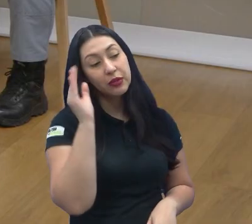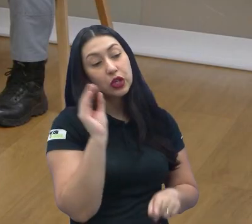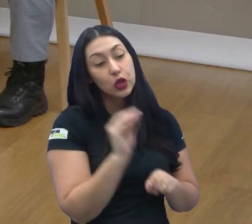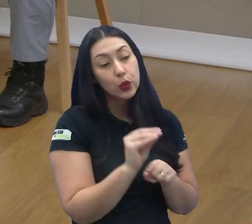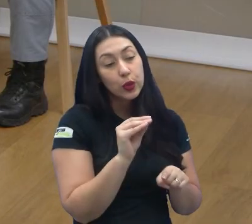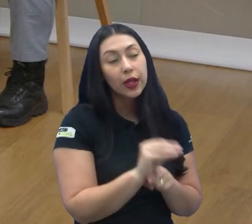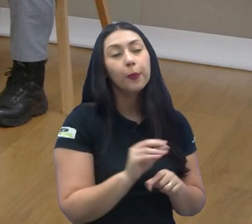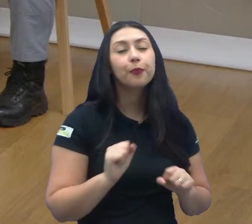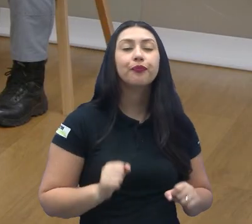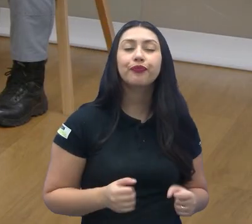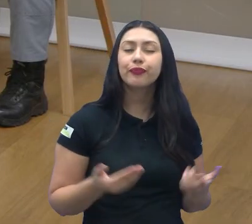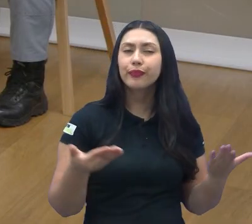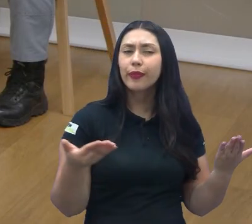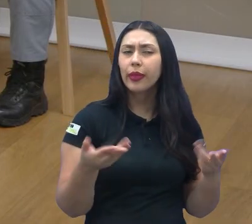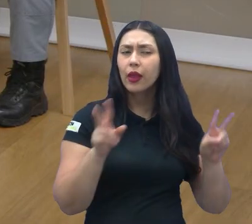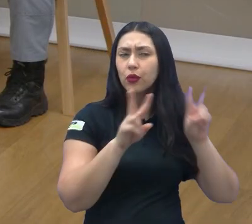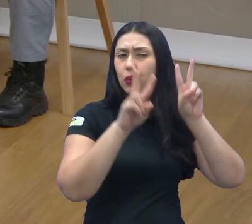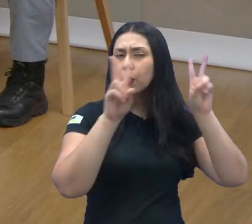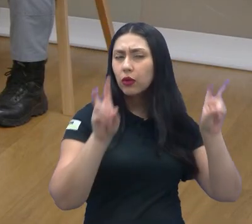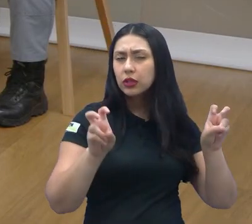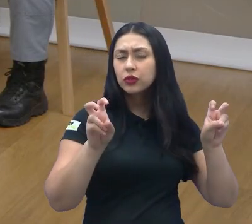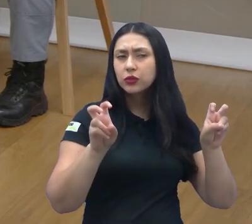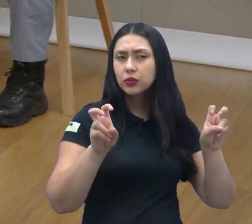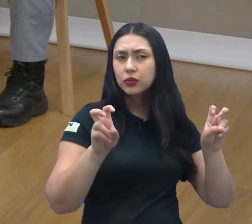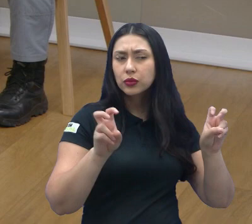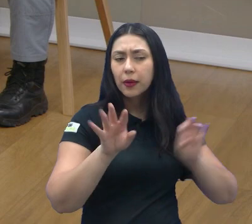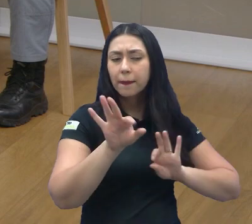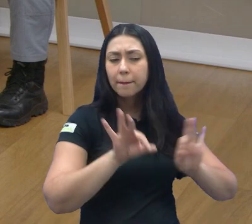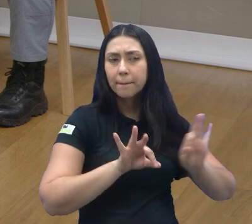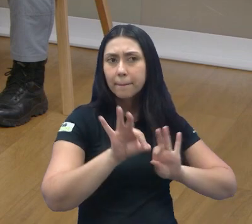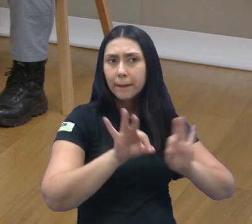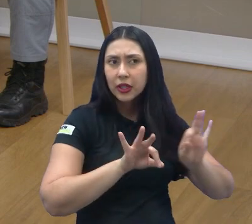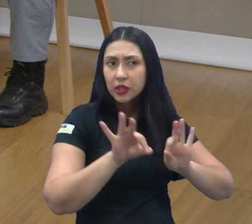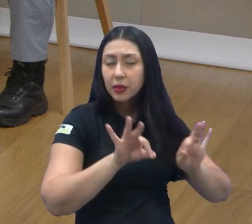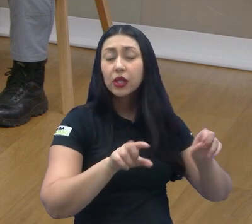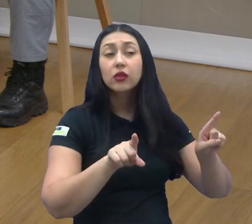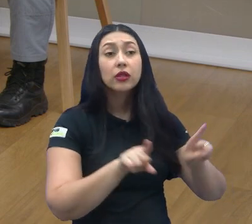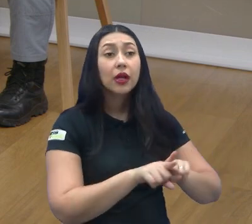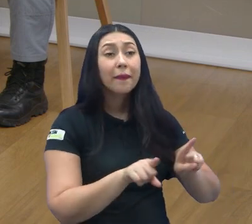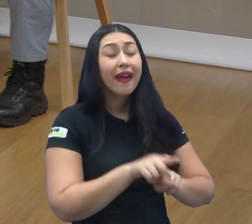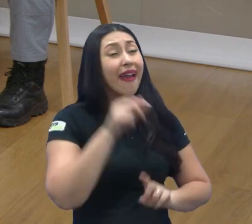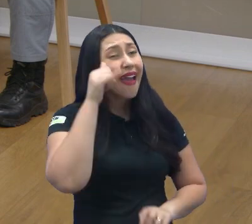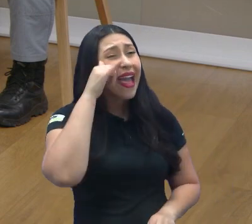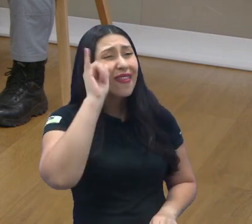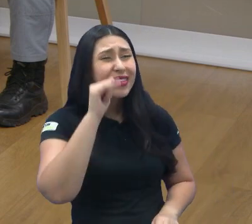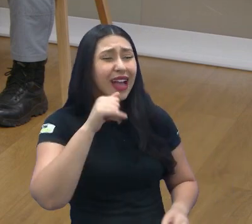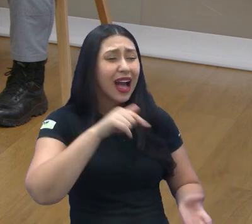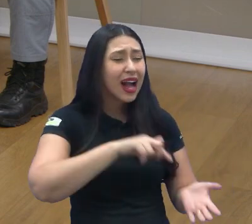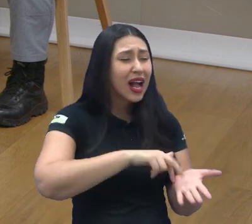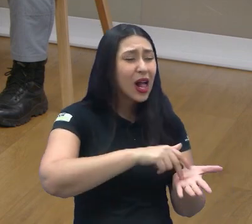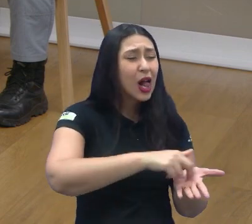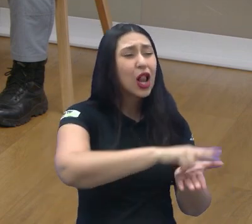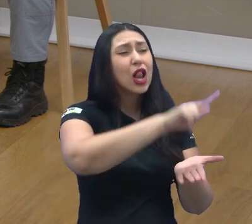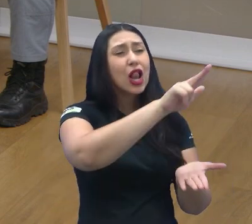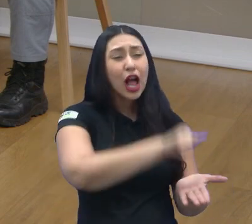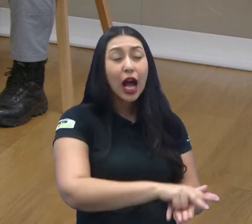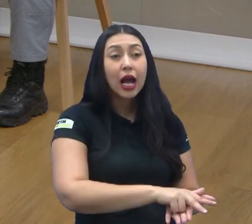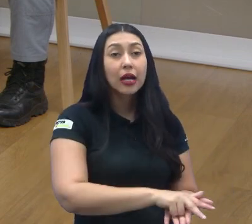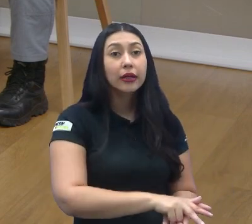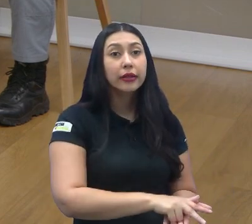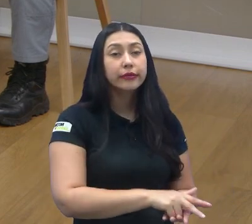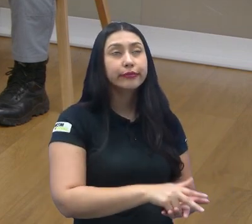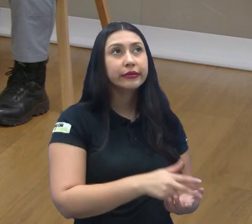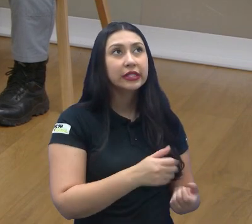voltando aqui o nosso assunto desse bloco, que é o planejamento, evitar quedas, evitar riscos. Uma